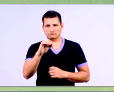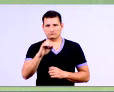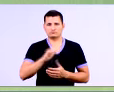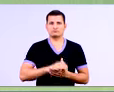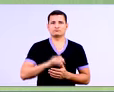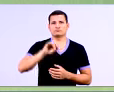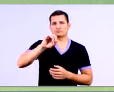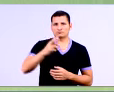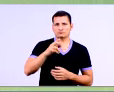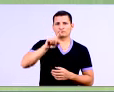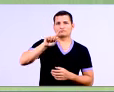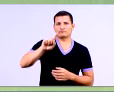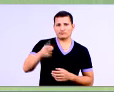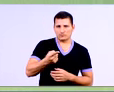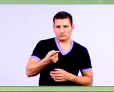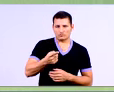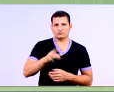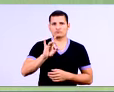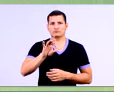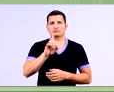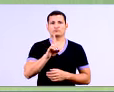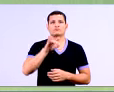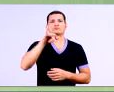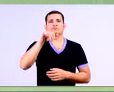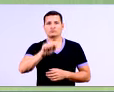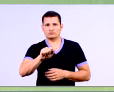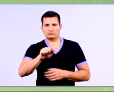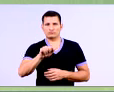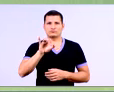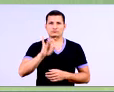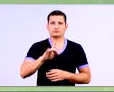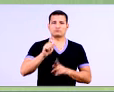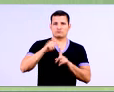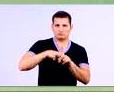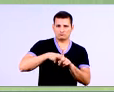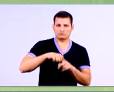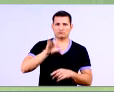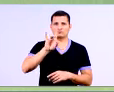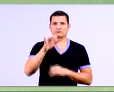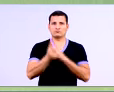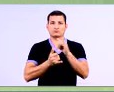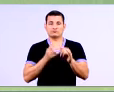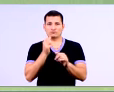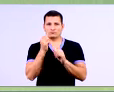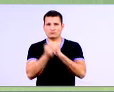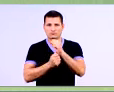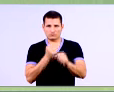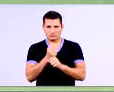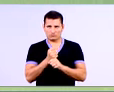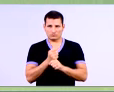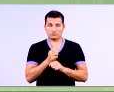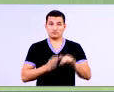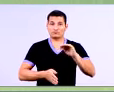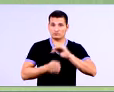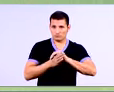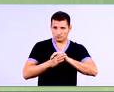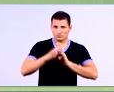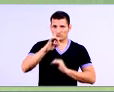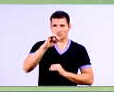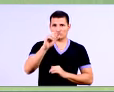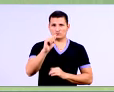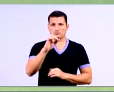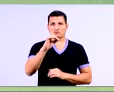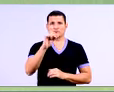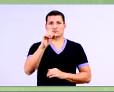decimal, só dia, só mês, só ano. O texto, uma entrada de dados do tipo texto pode ser o